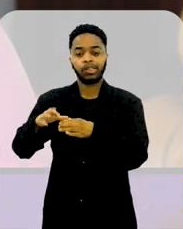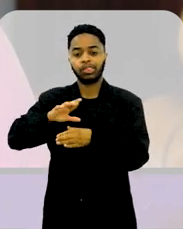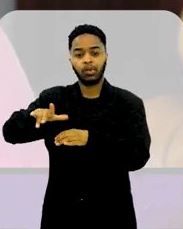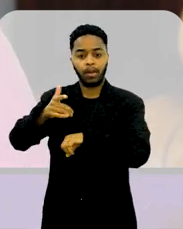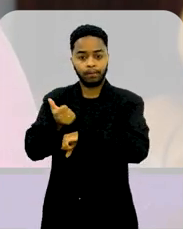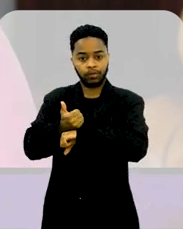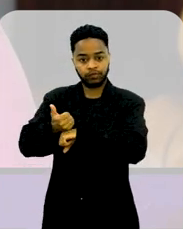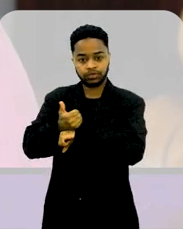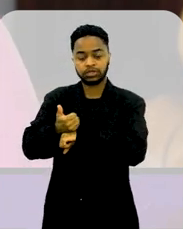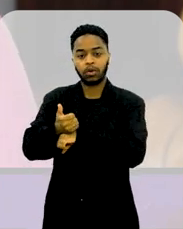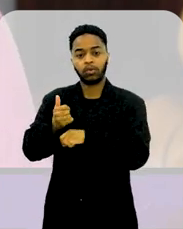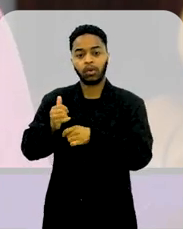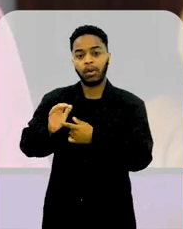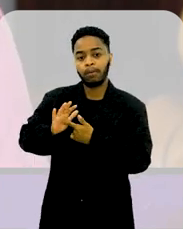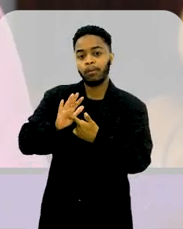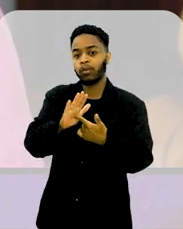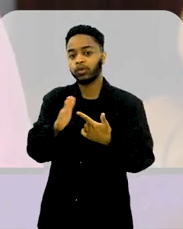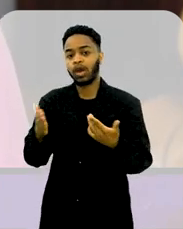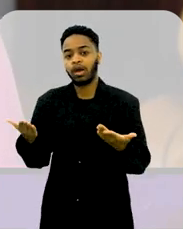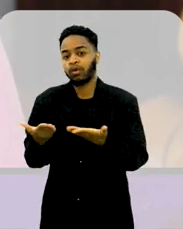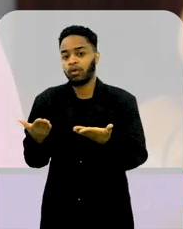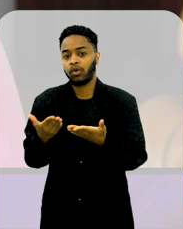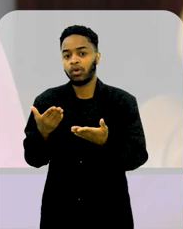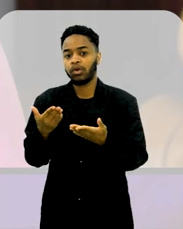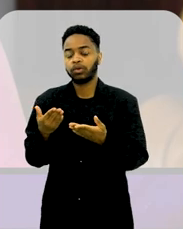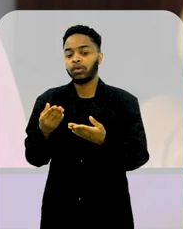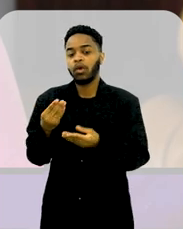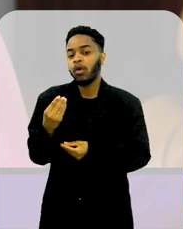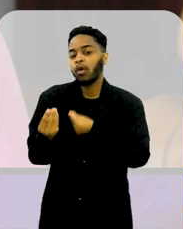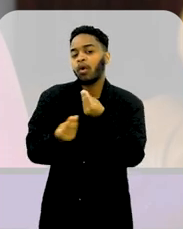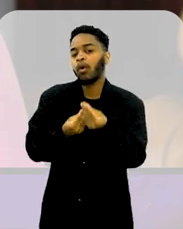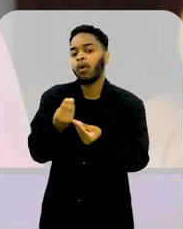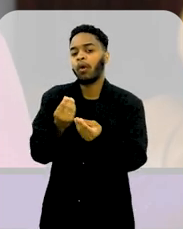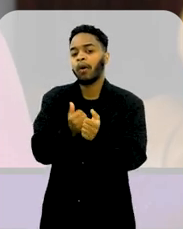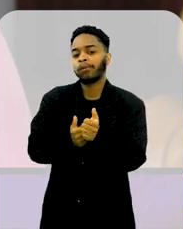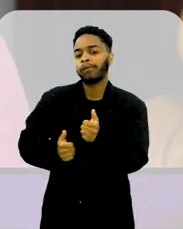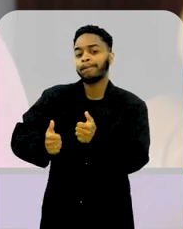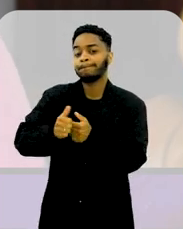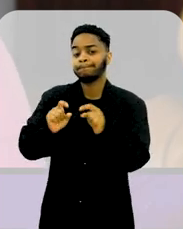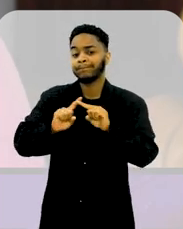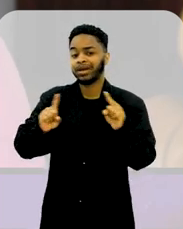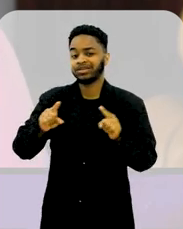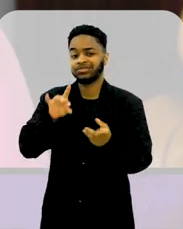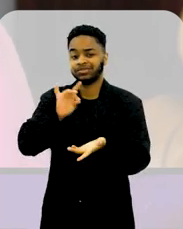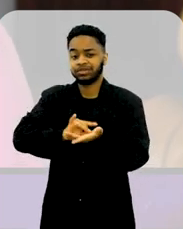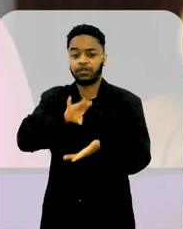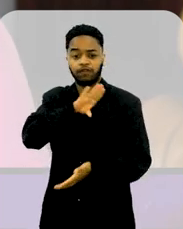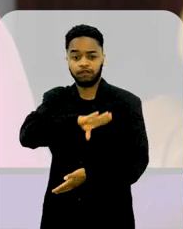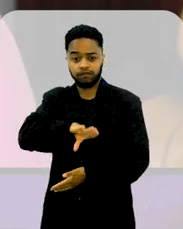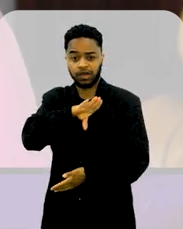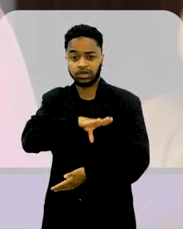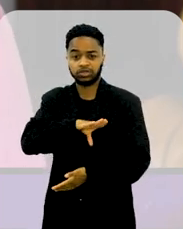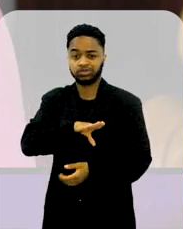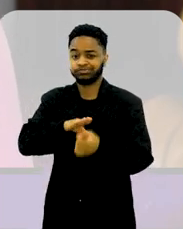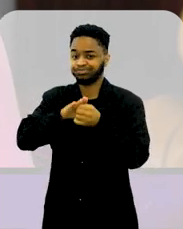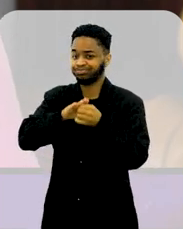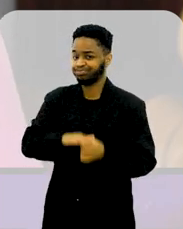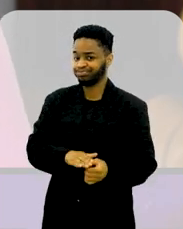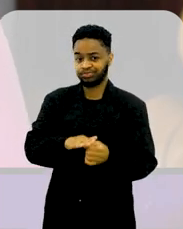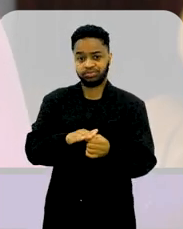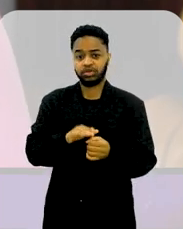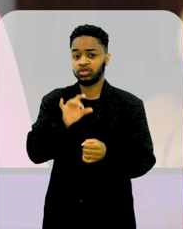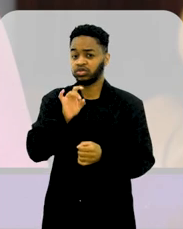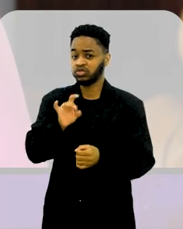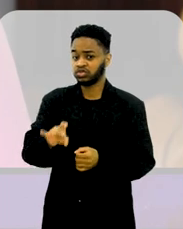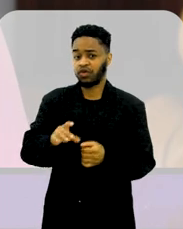pelo contrário tem dado tem feito com que o Vasco passe vexames e vexames o último